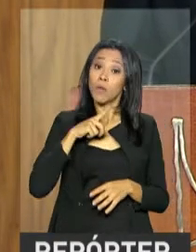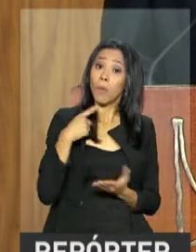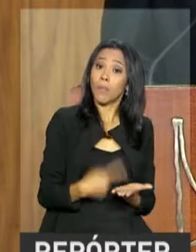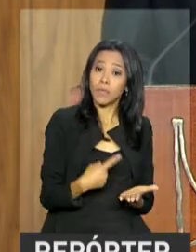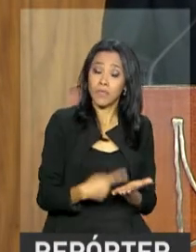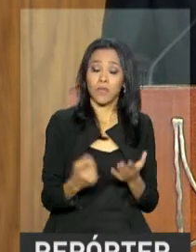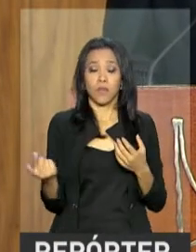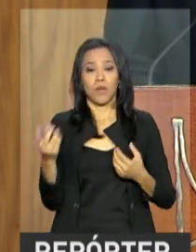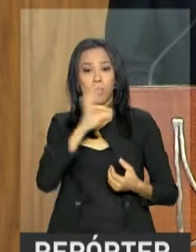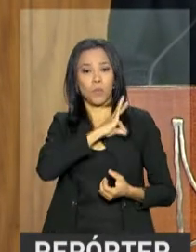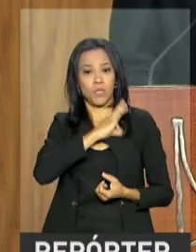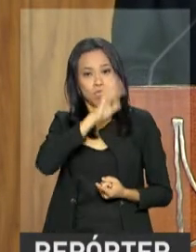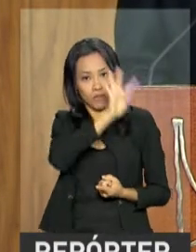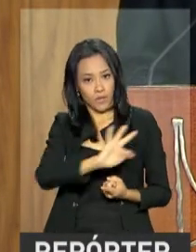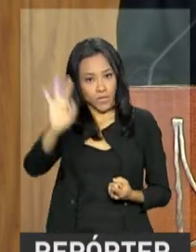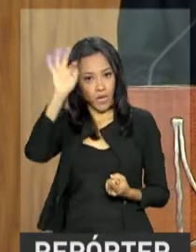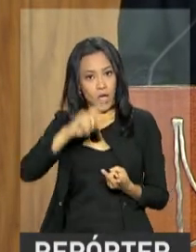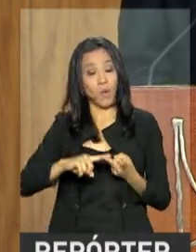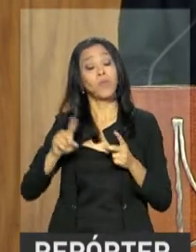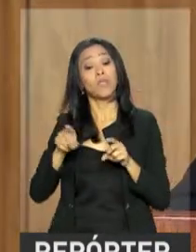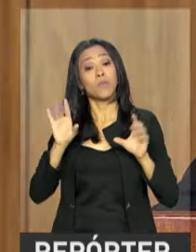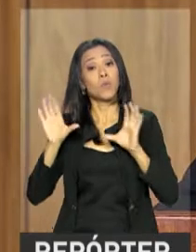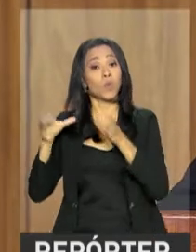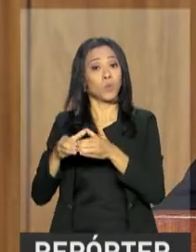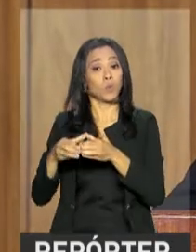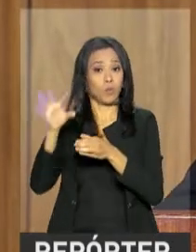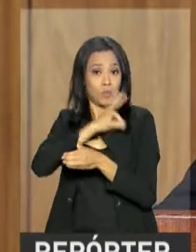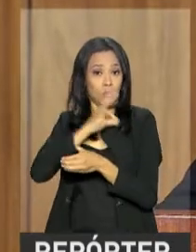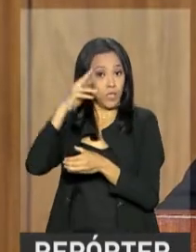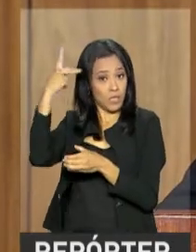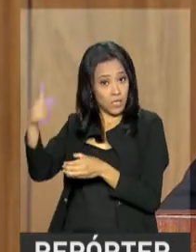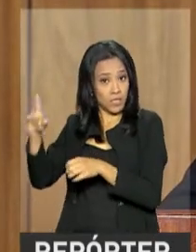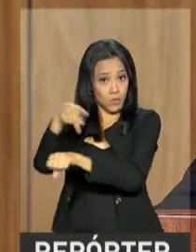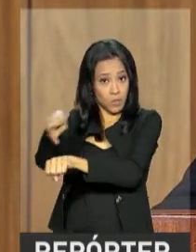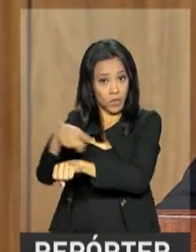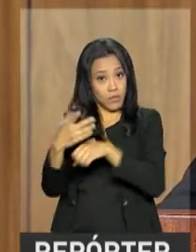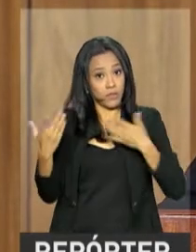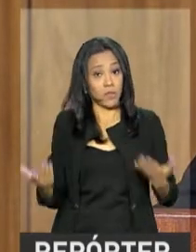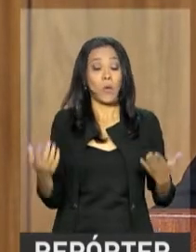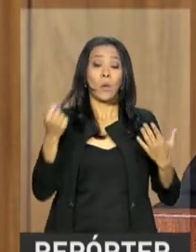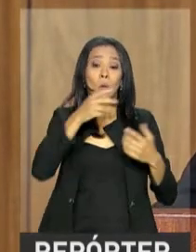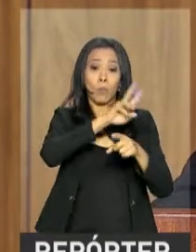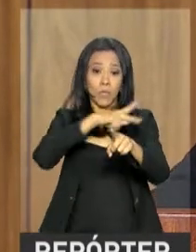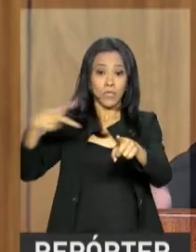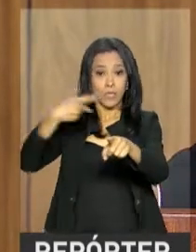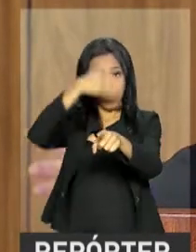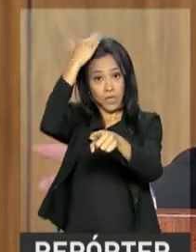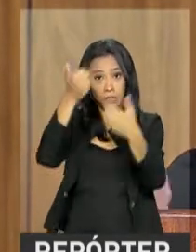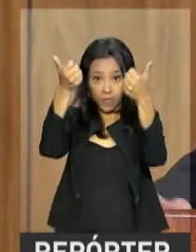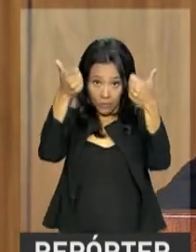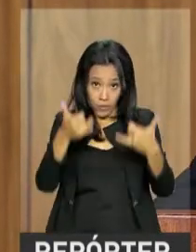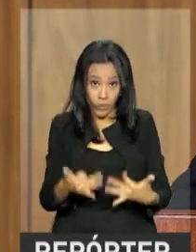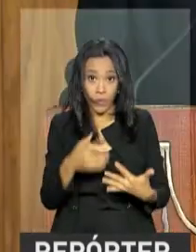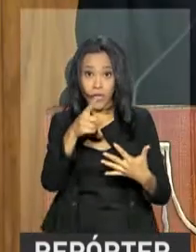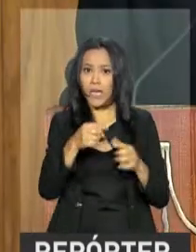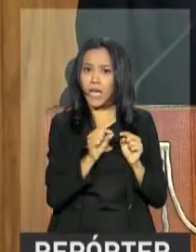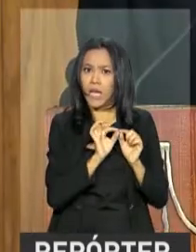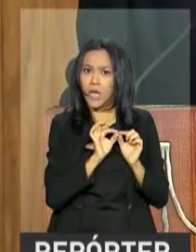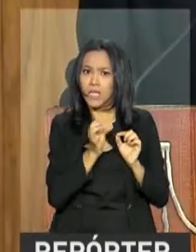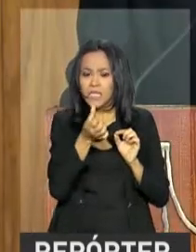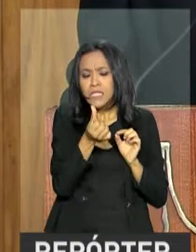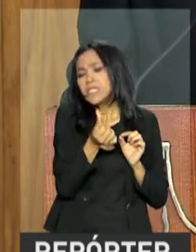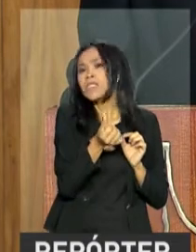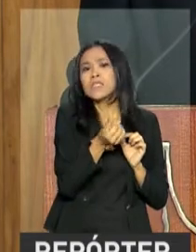e o corpo de polícia do suriname o presidente michel temer lembrou que são cerca de 600 quilômetros de